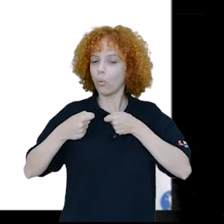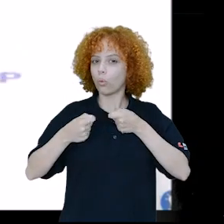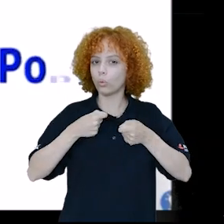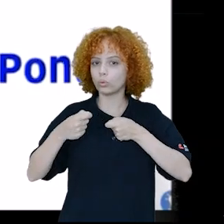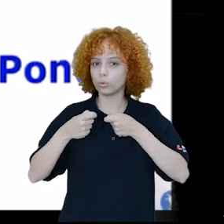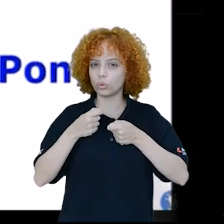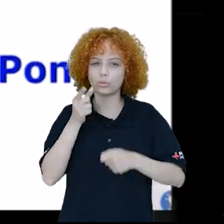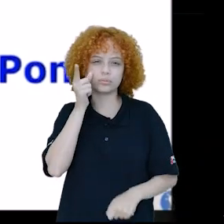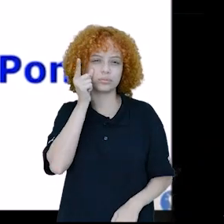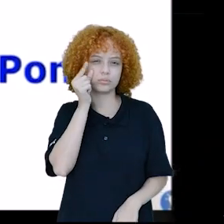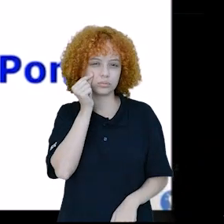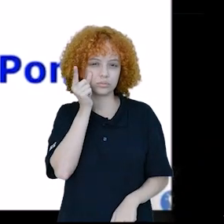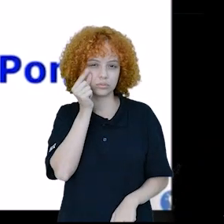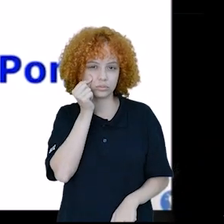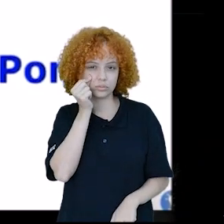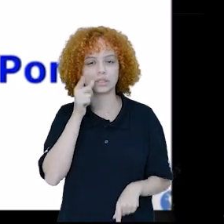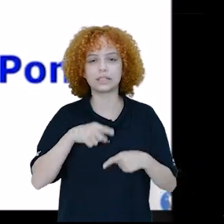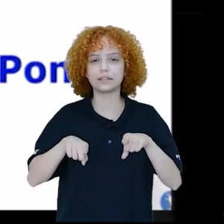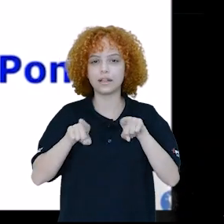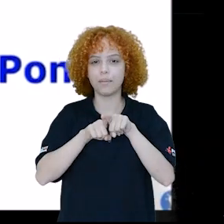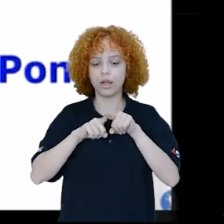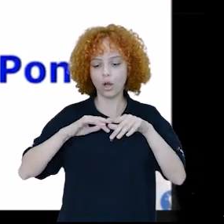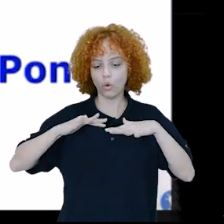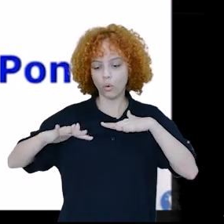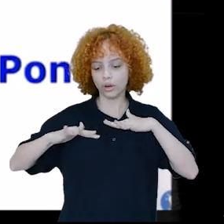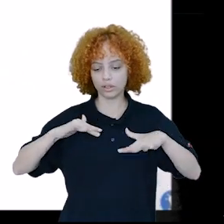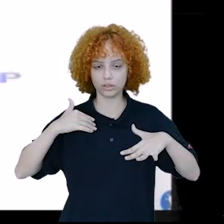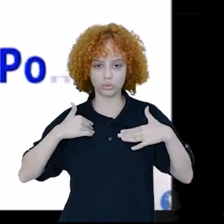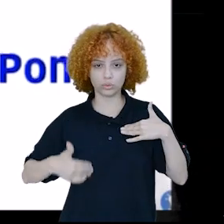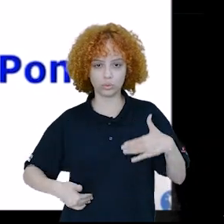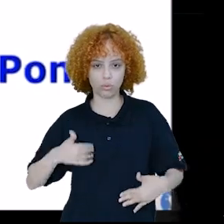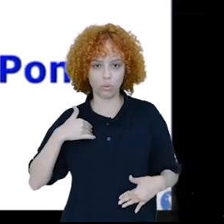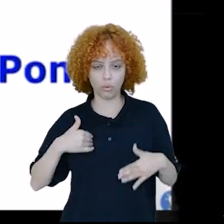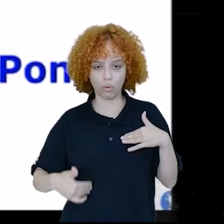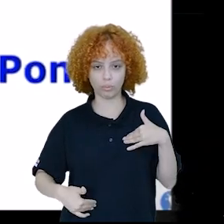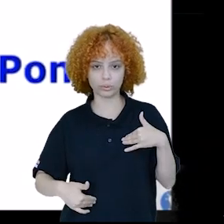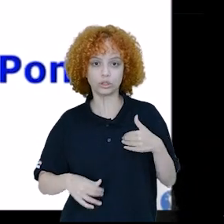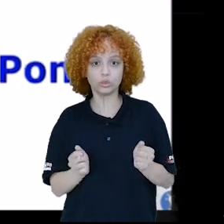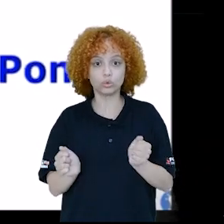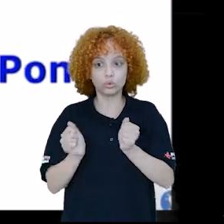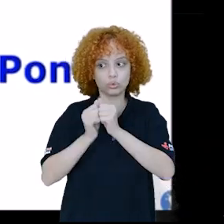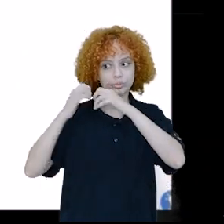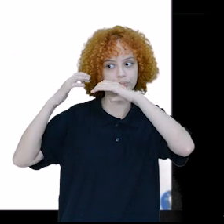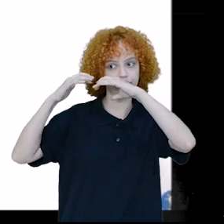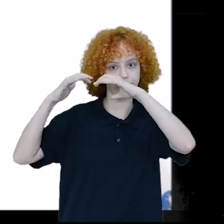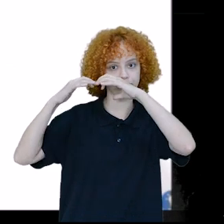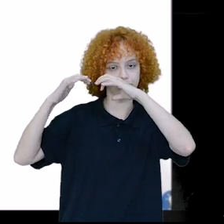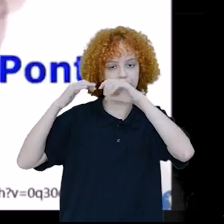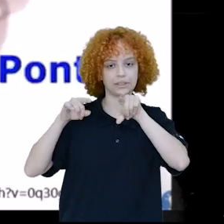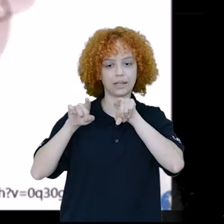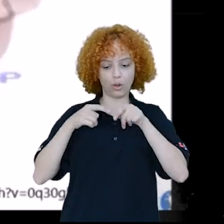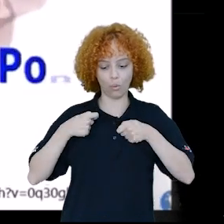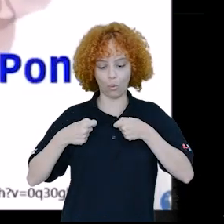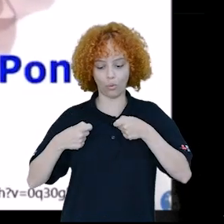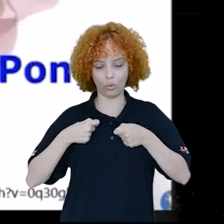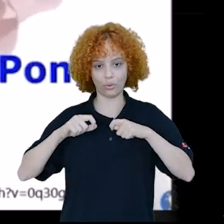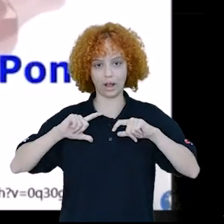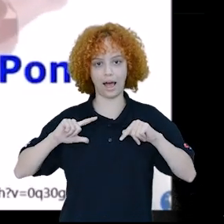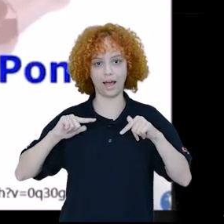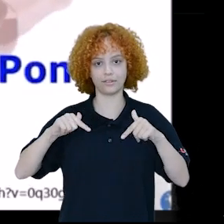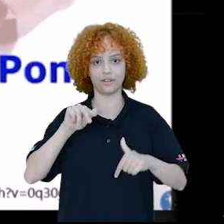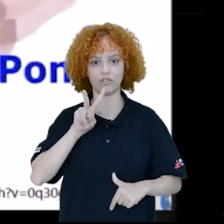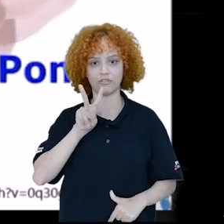envolvendo o controle do ciclo vigília-sono, a coordenação motora em conjunto com o cerebelo e o controle